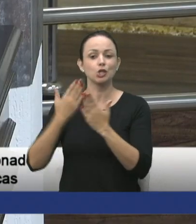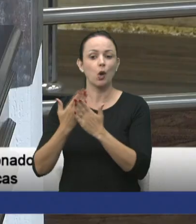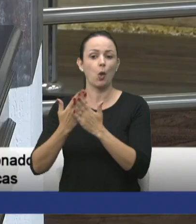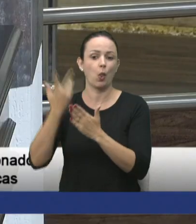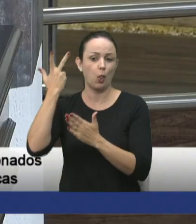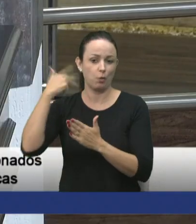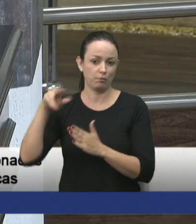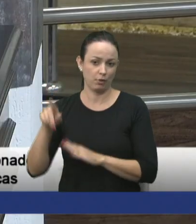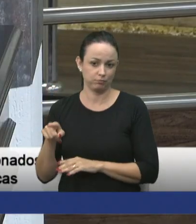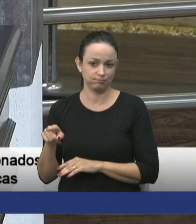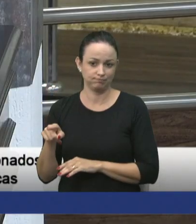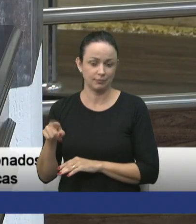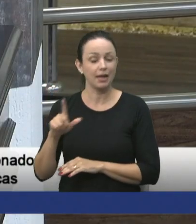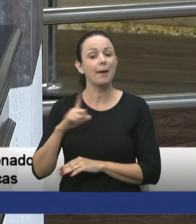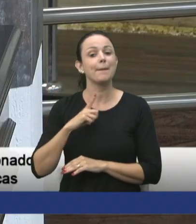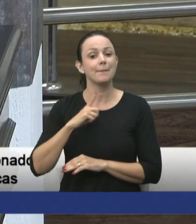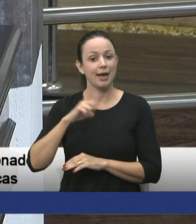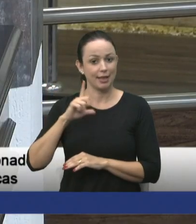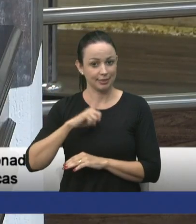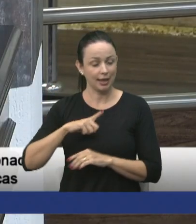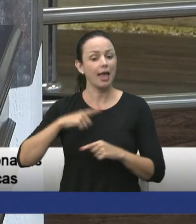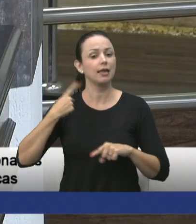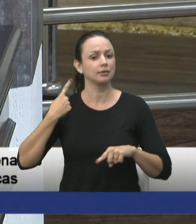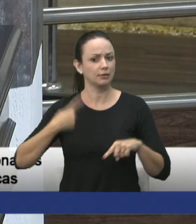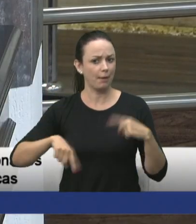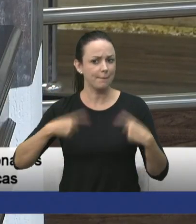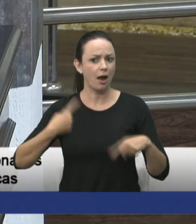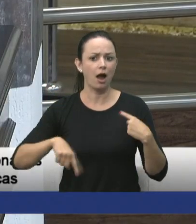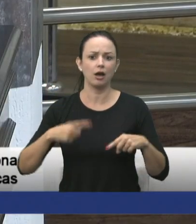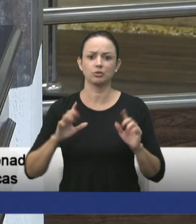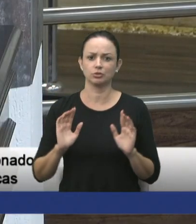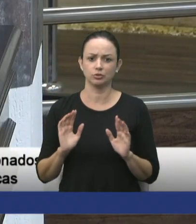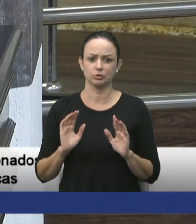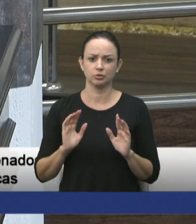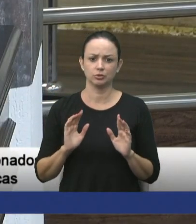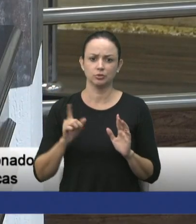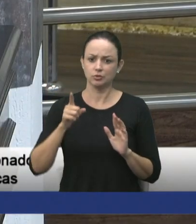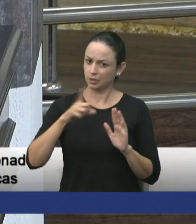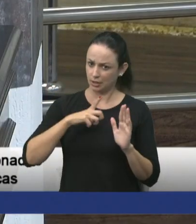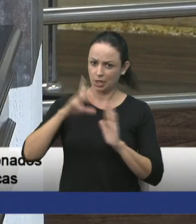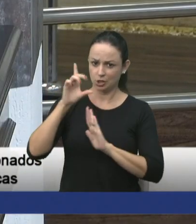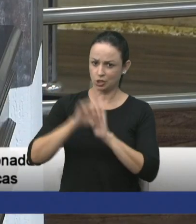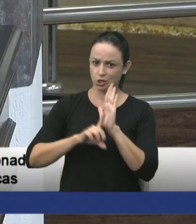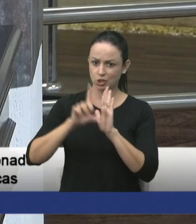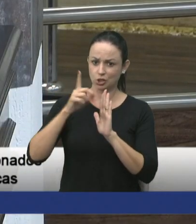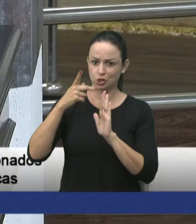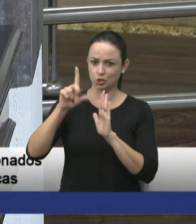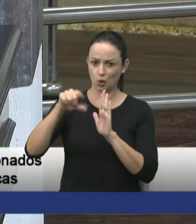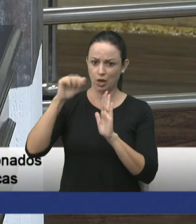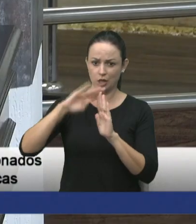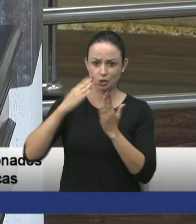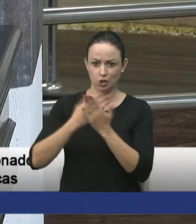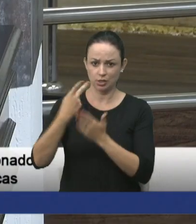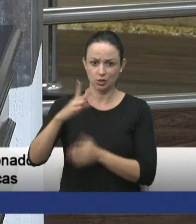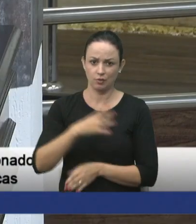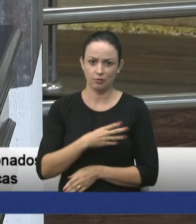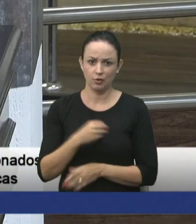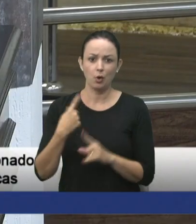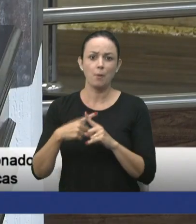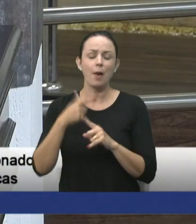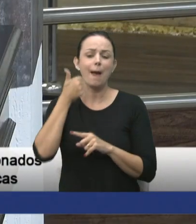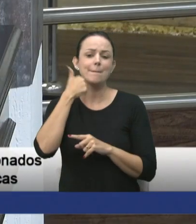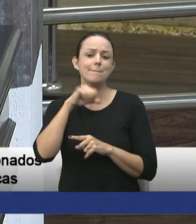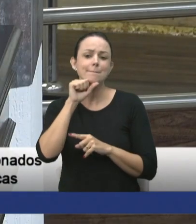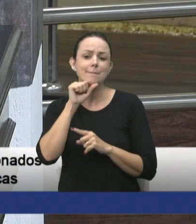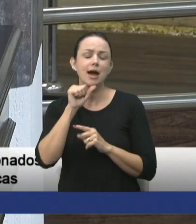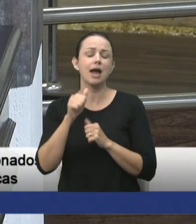temos ainda o debate. Você não tem o direito de escolher a escola para o seu filho? Por que a mãe atípica não tem